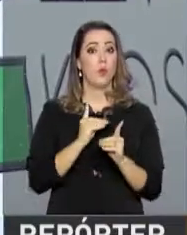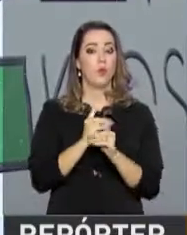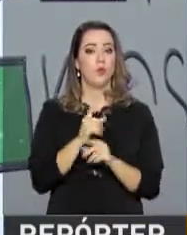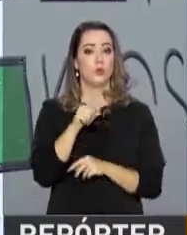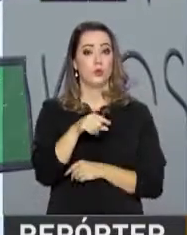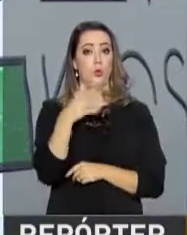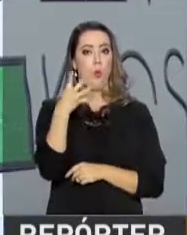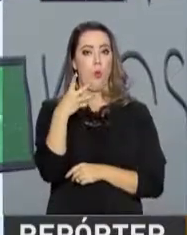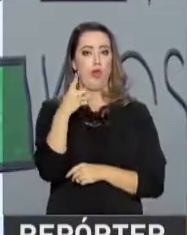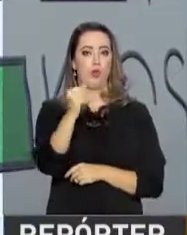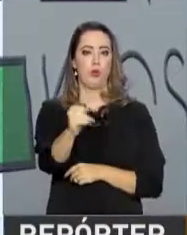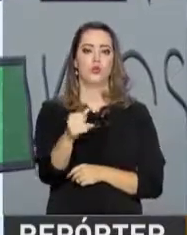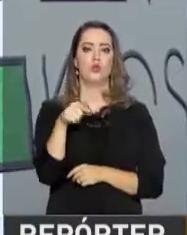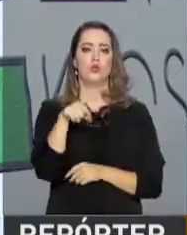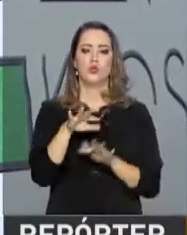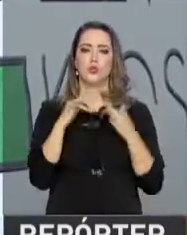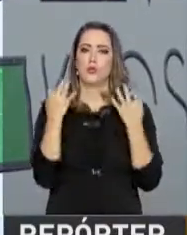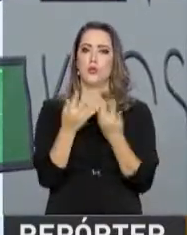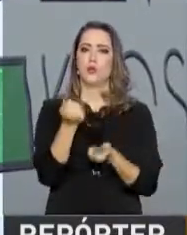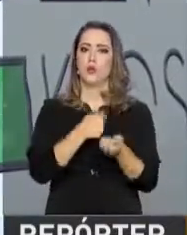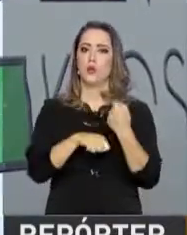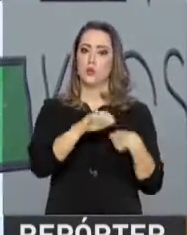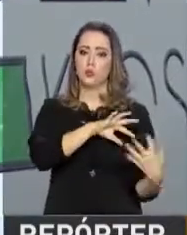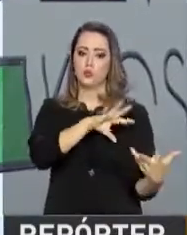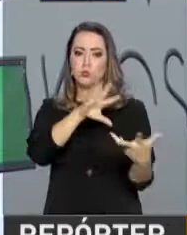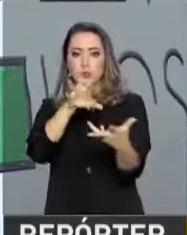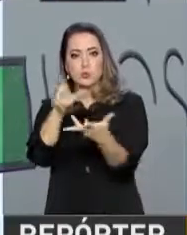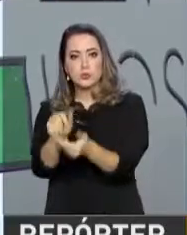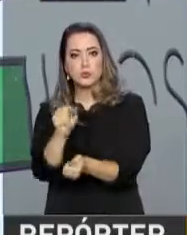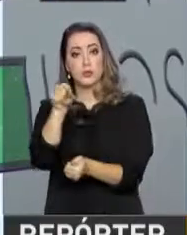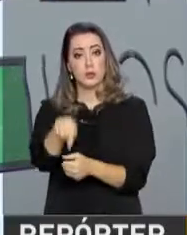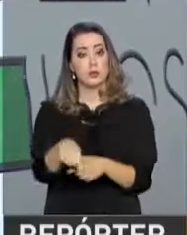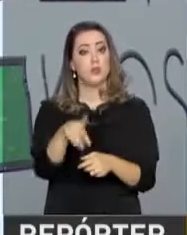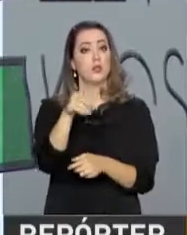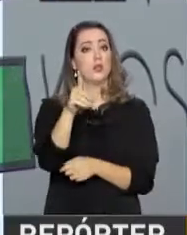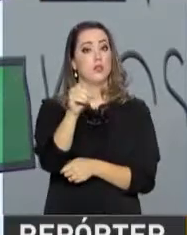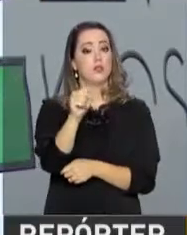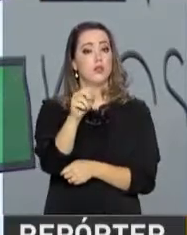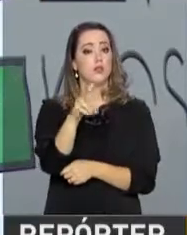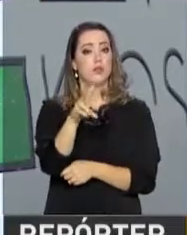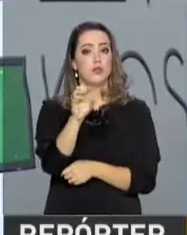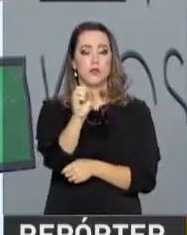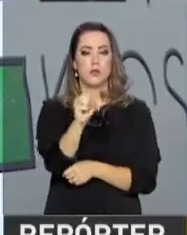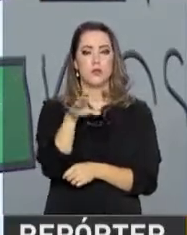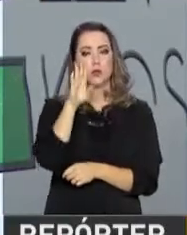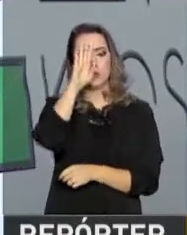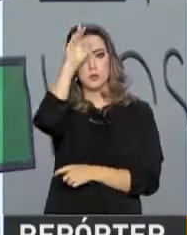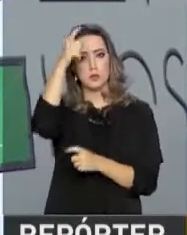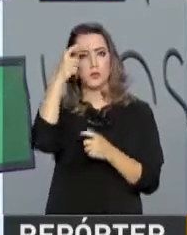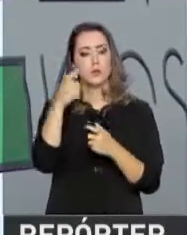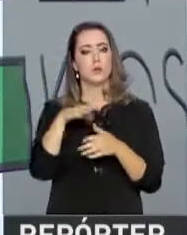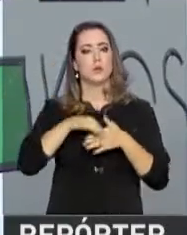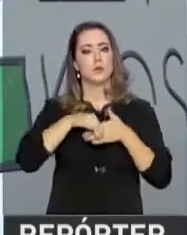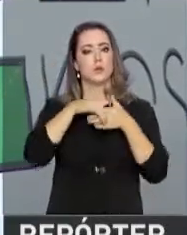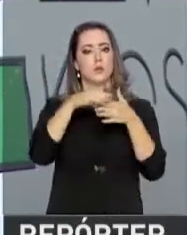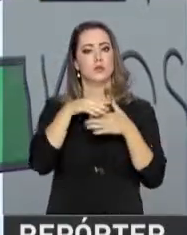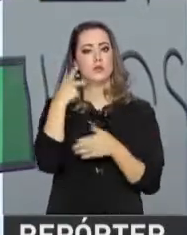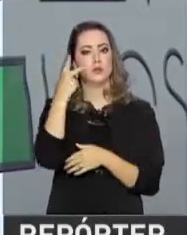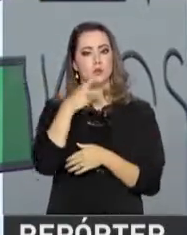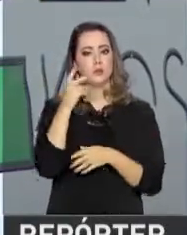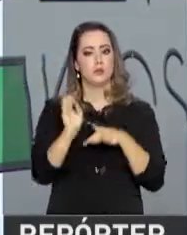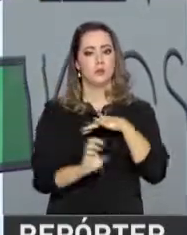o fórum econômico mundial reúne aqui em davos nos alpes suíços os principais líderes políticos empresariais